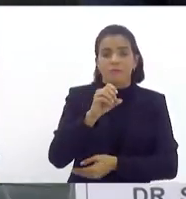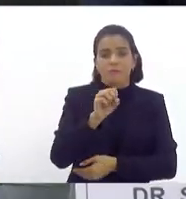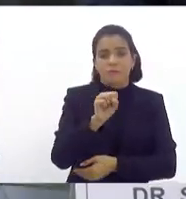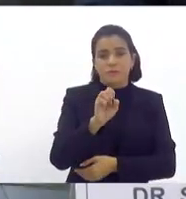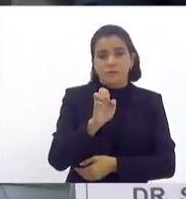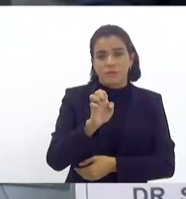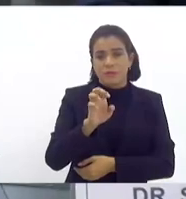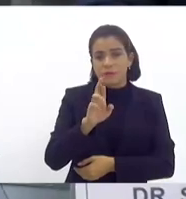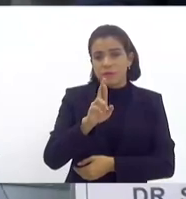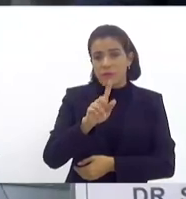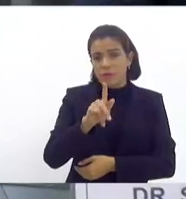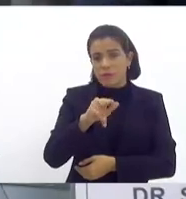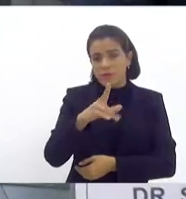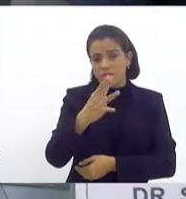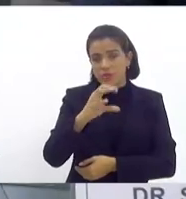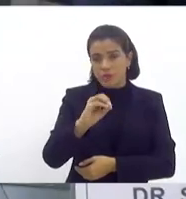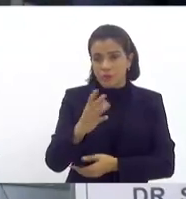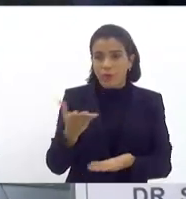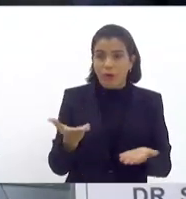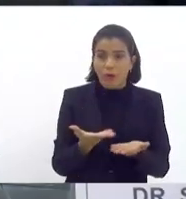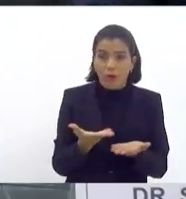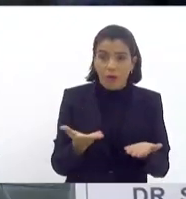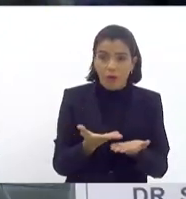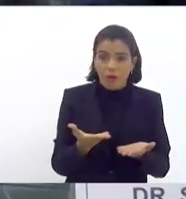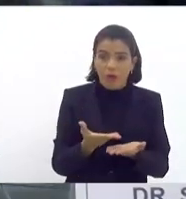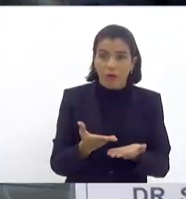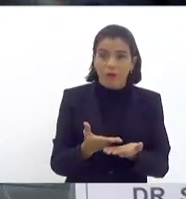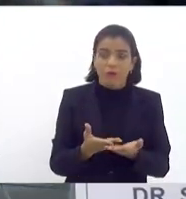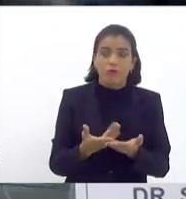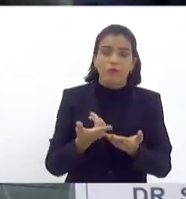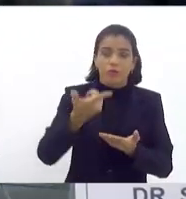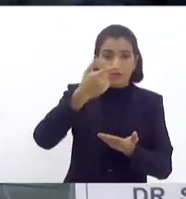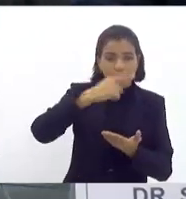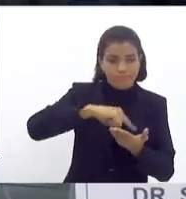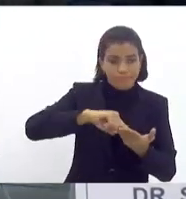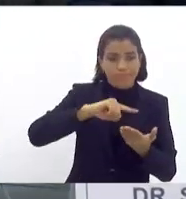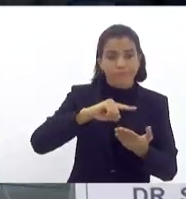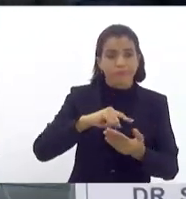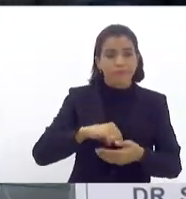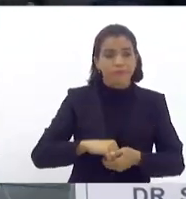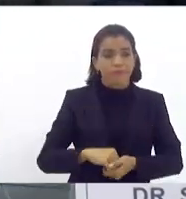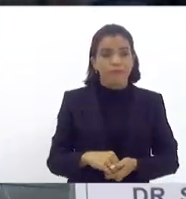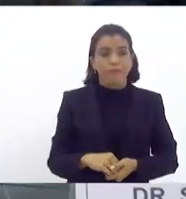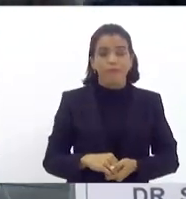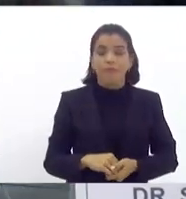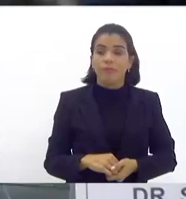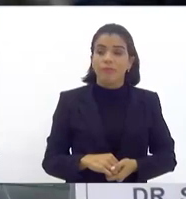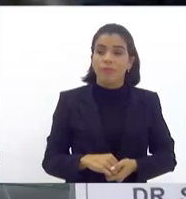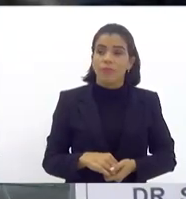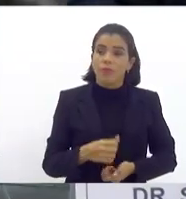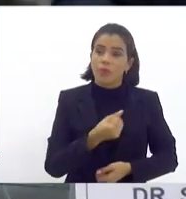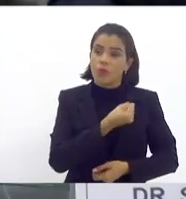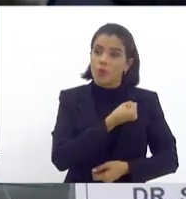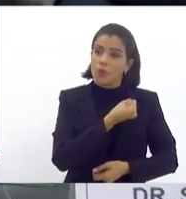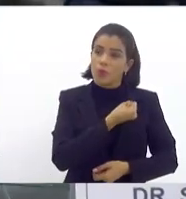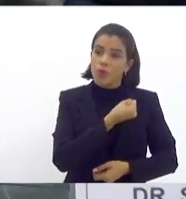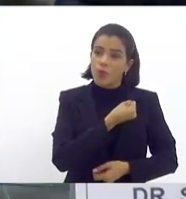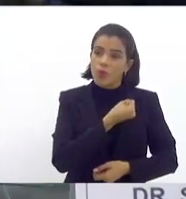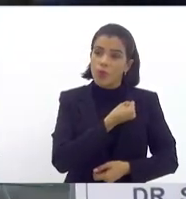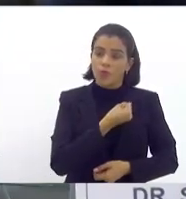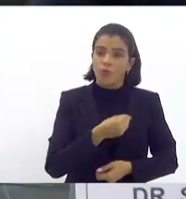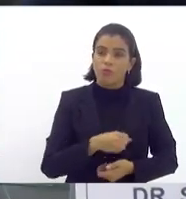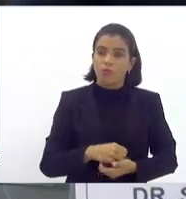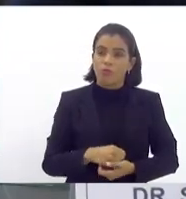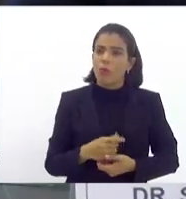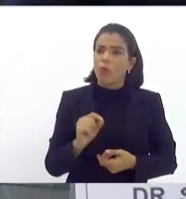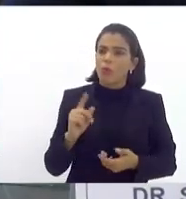obrigado. Agradeço a Vossa Excelência. Passo agora, retomo os trabalhos para passar ao bloco de relatoria, deputado Fred Pacheco. Peraí, o